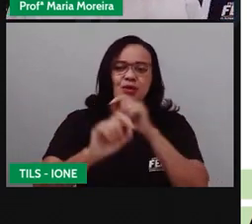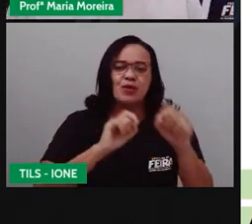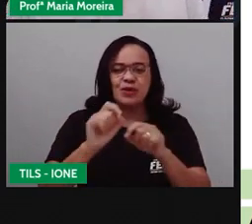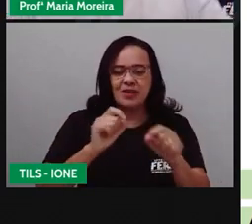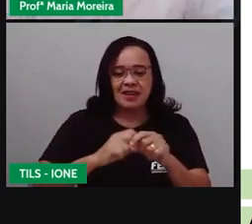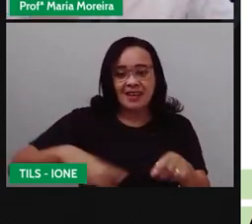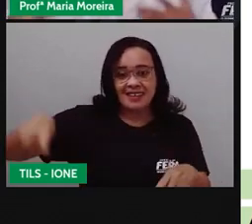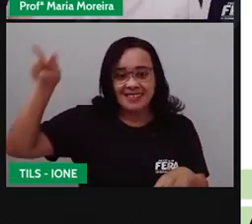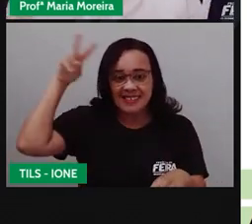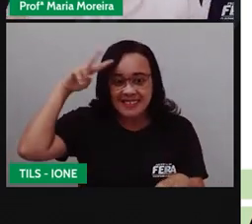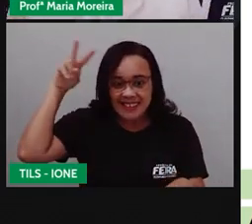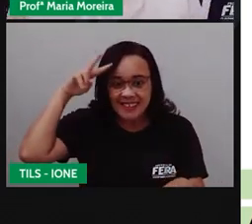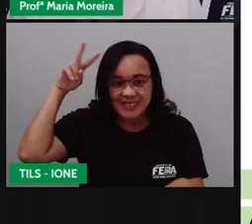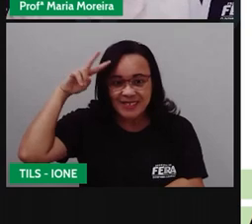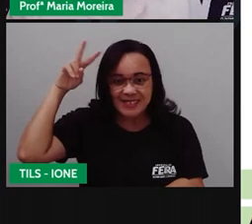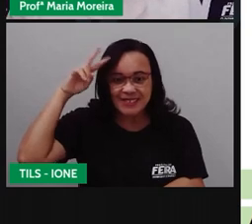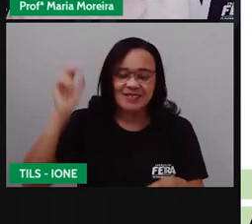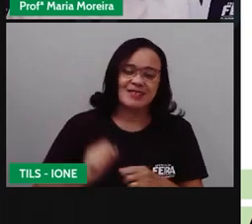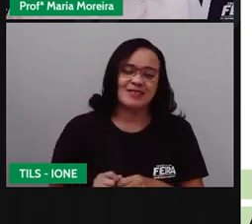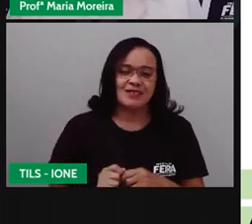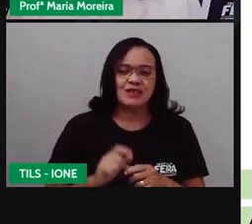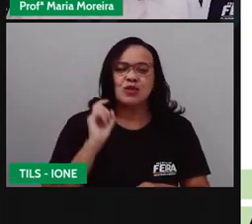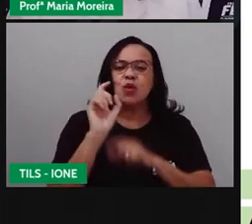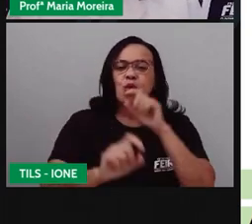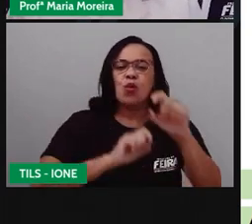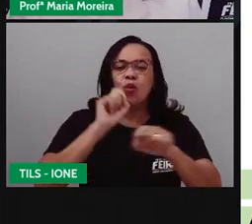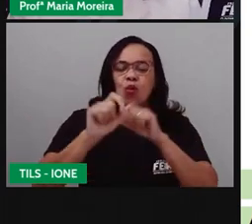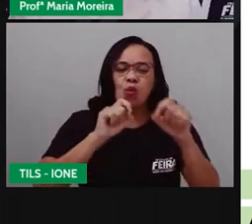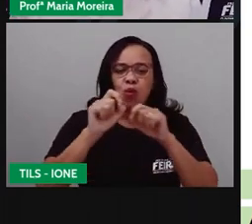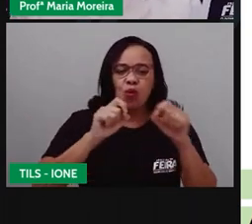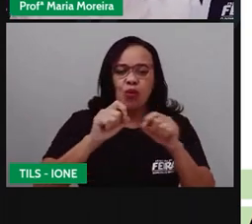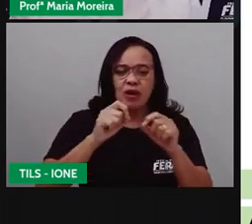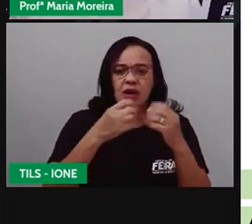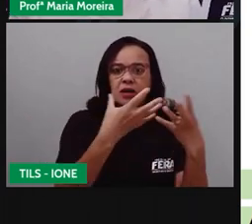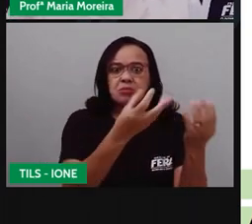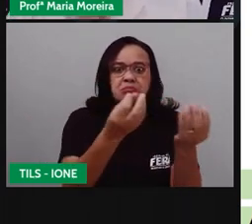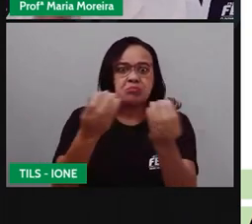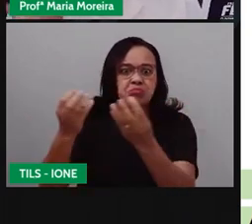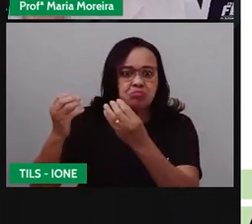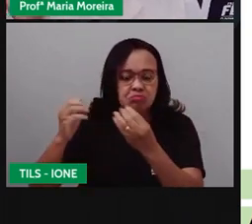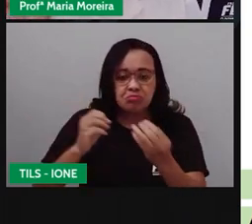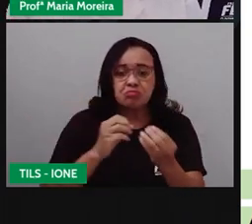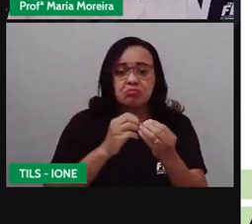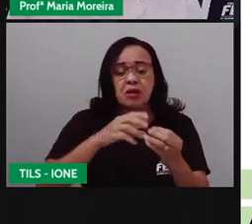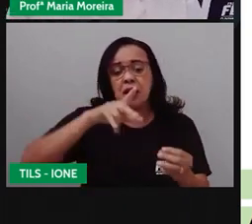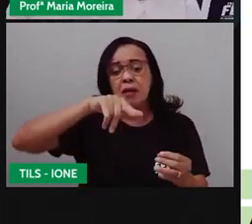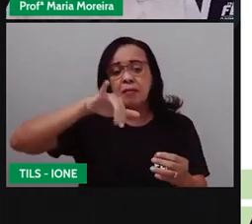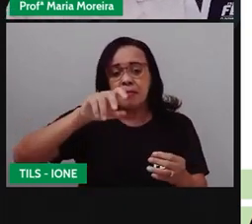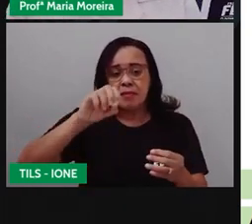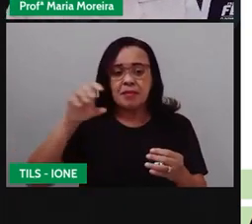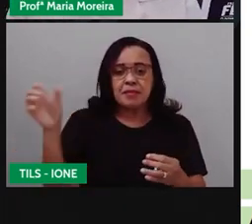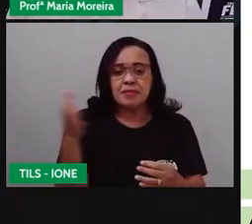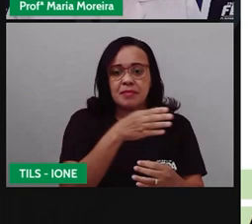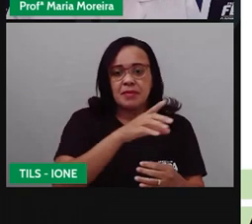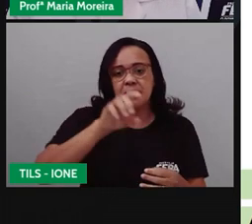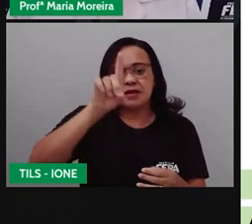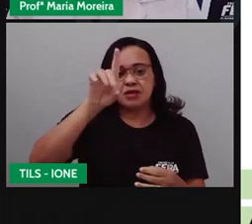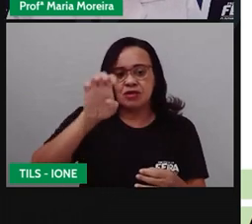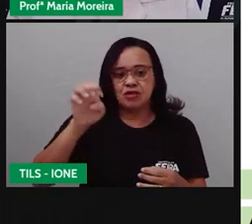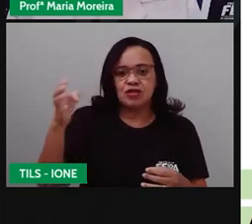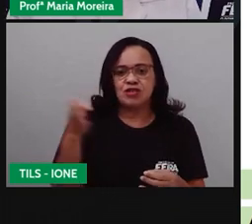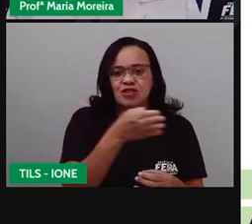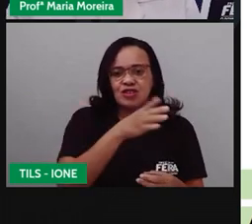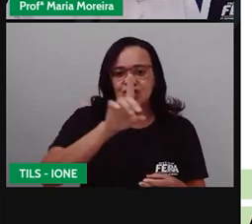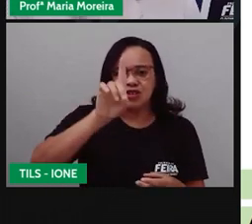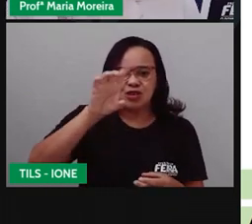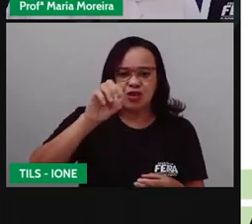certo? Meios de locomoção. Alguém já viu esse aviãozinho por aí? Eu acho